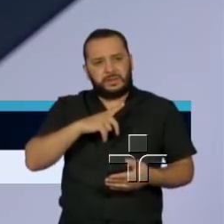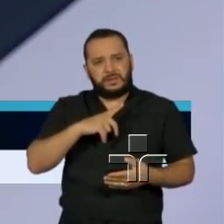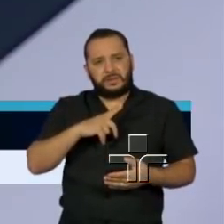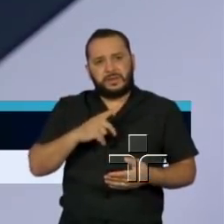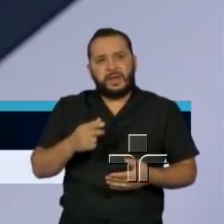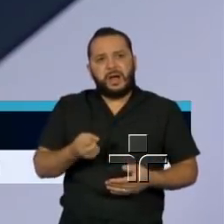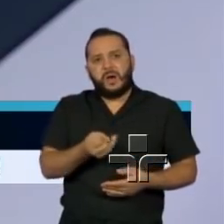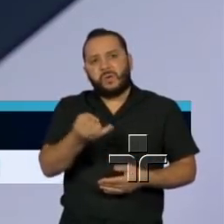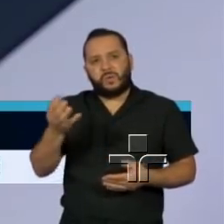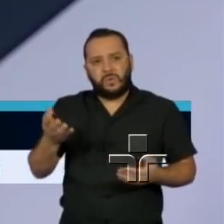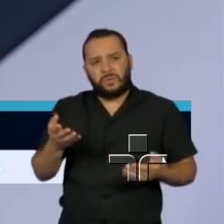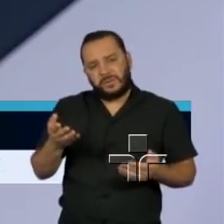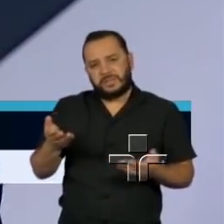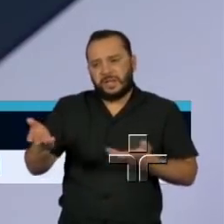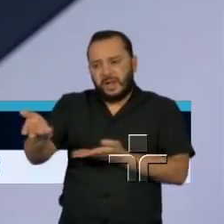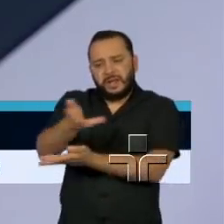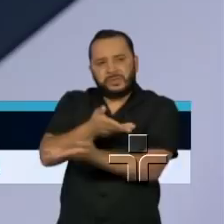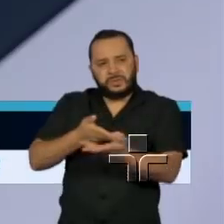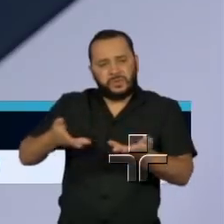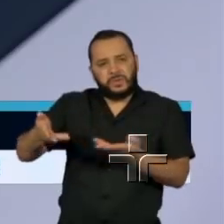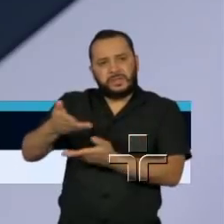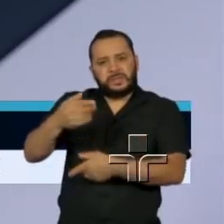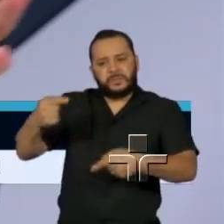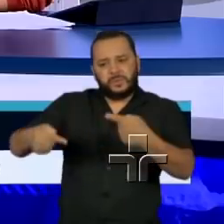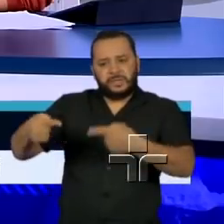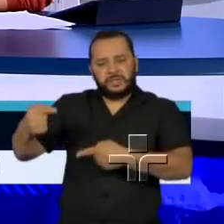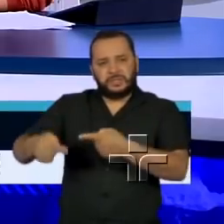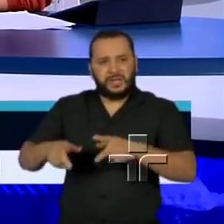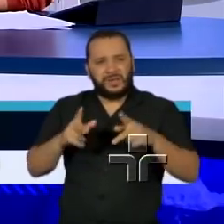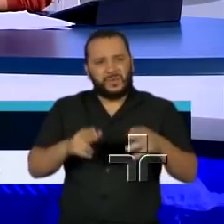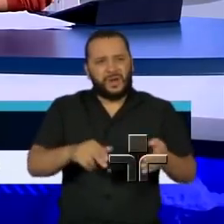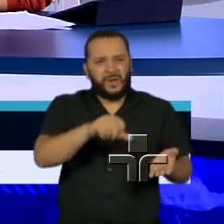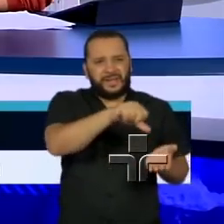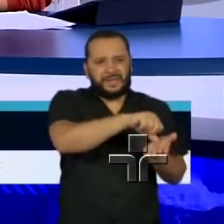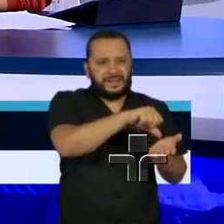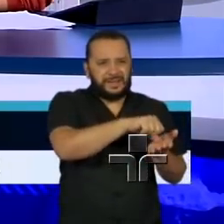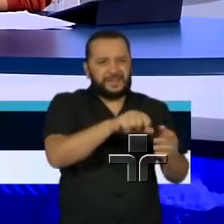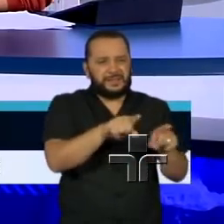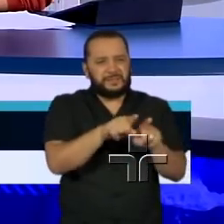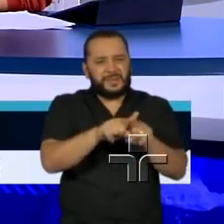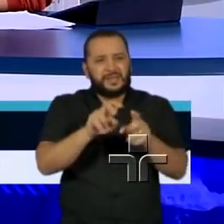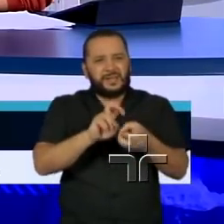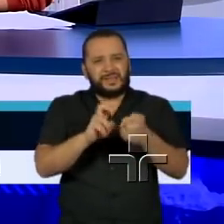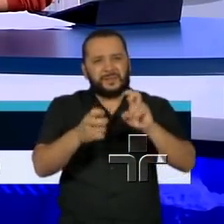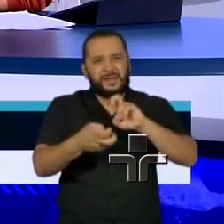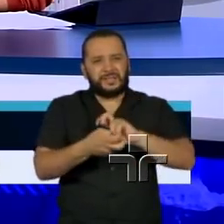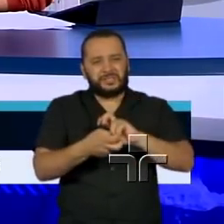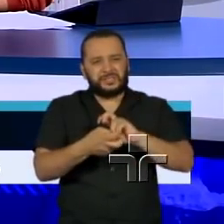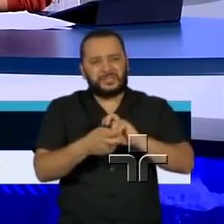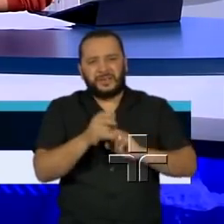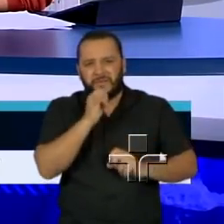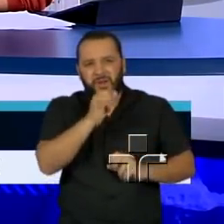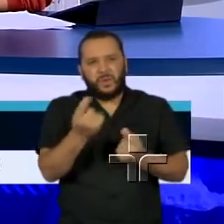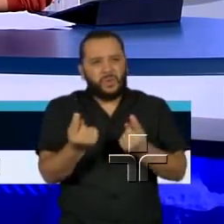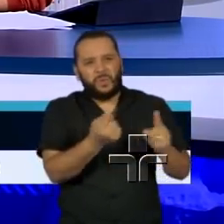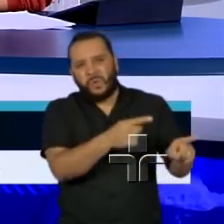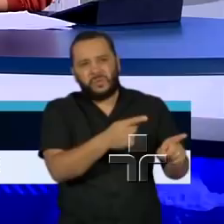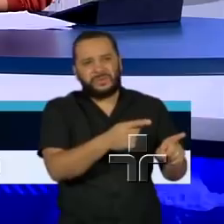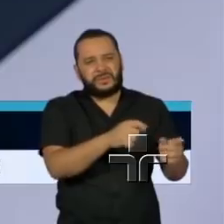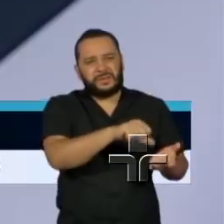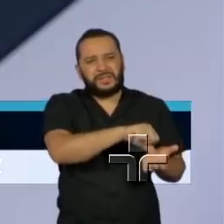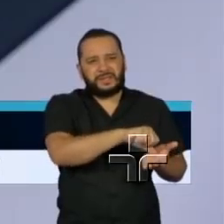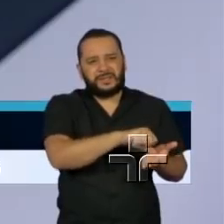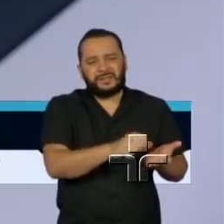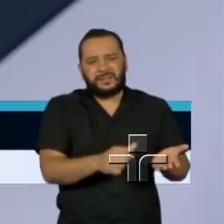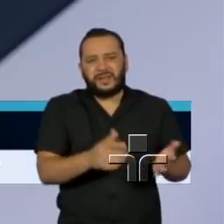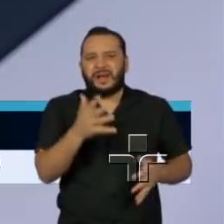feitas, no caso da Argentina e também no caso agora do Irã, essa nota do Itamaraty, só dificultam as transações comerciais do Brasil. O